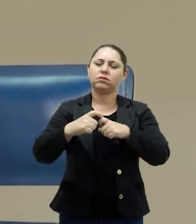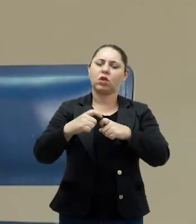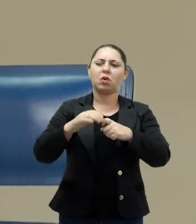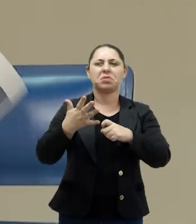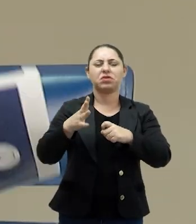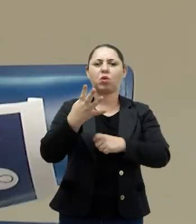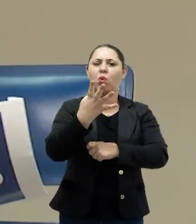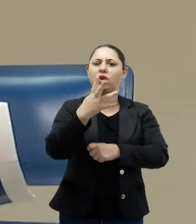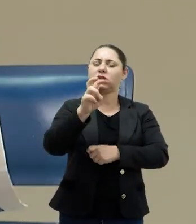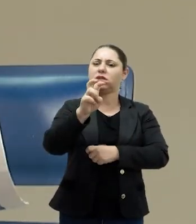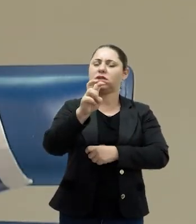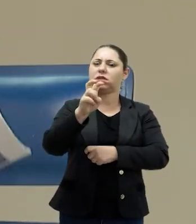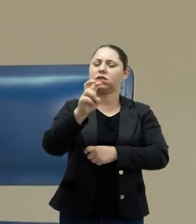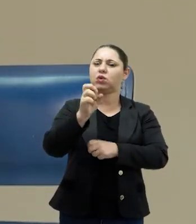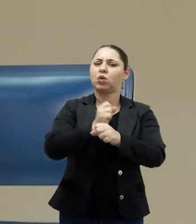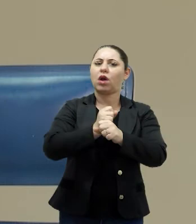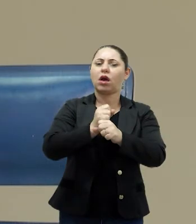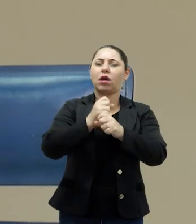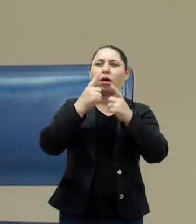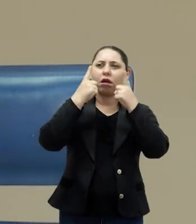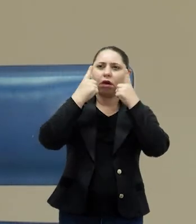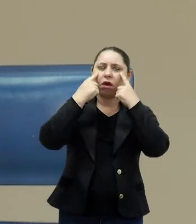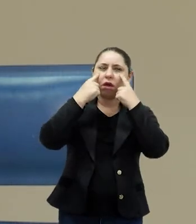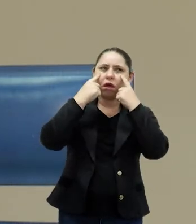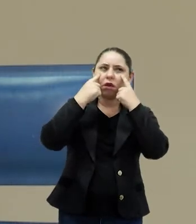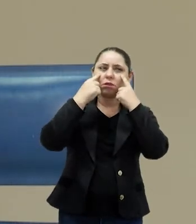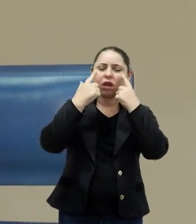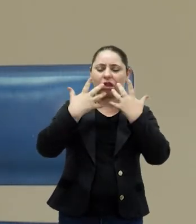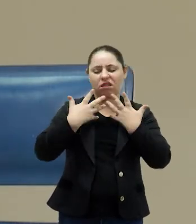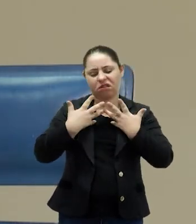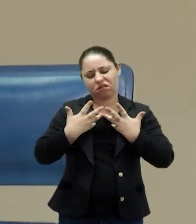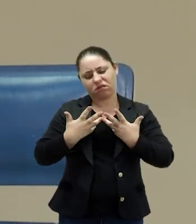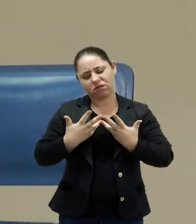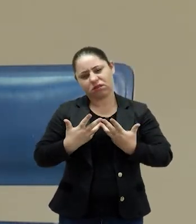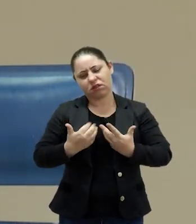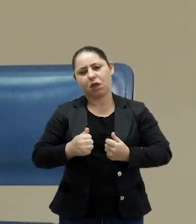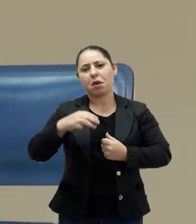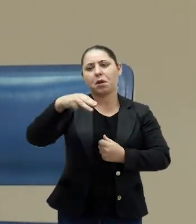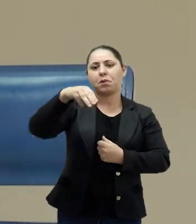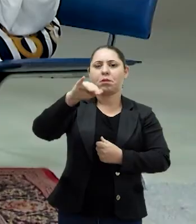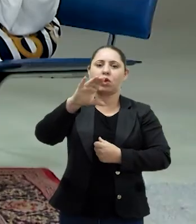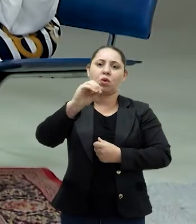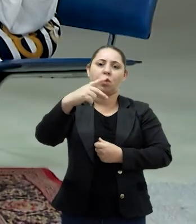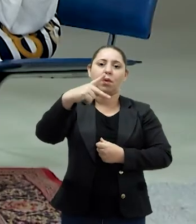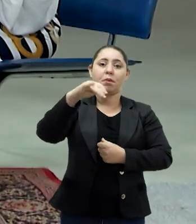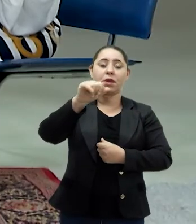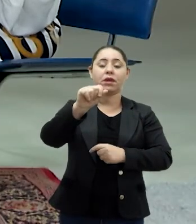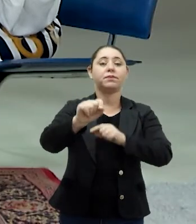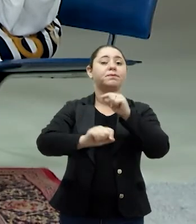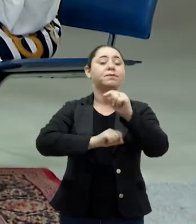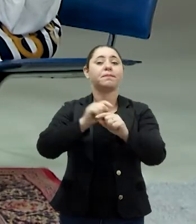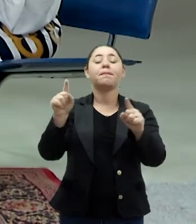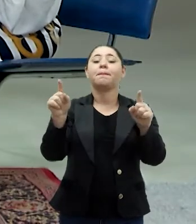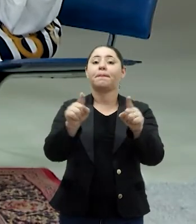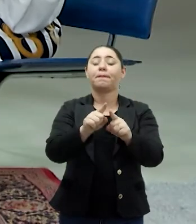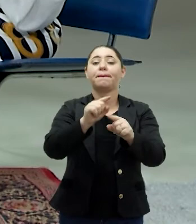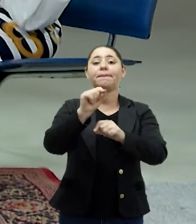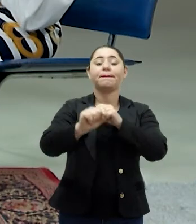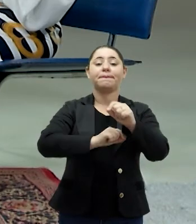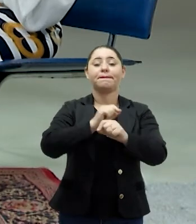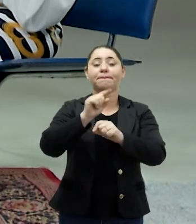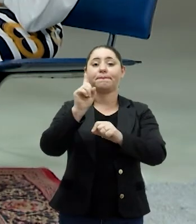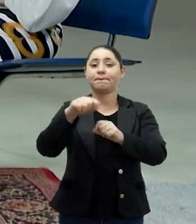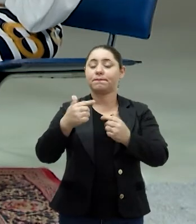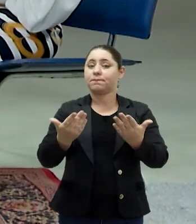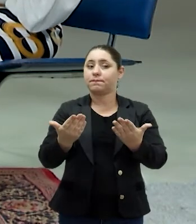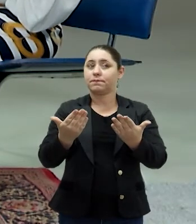com 45 anos a gente já fica com aquela vista cansada, né? E a presbiopia, não é isso? Exatamente.